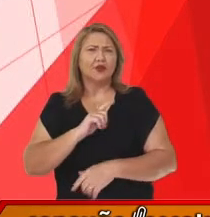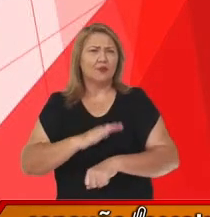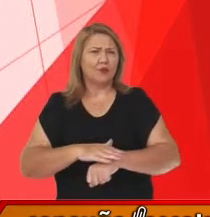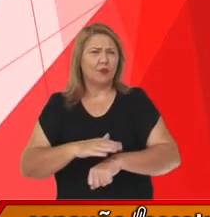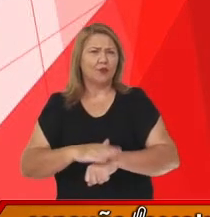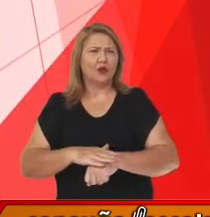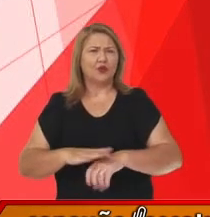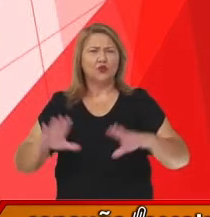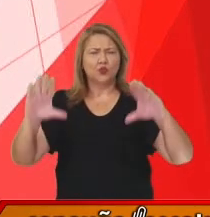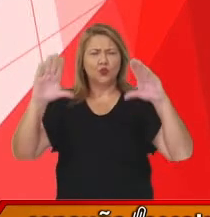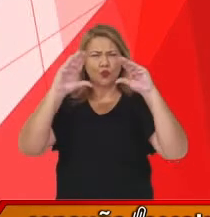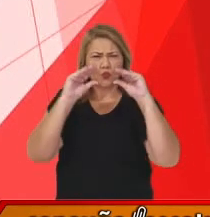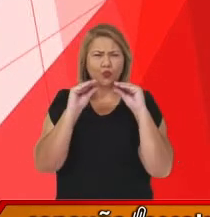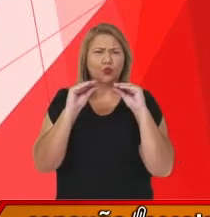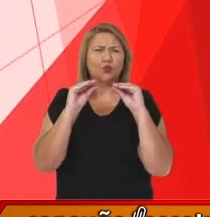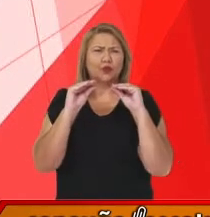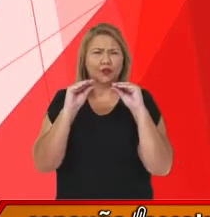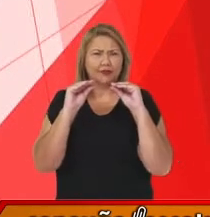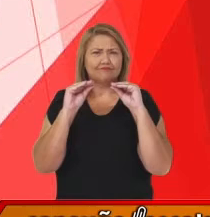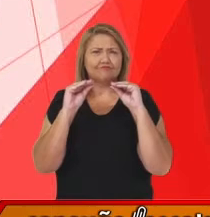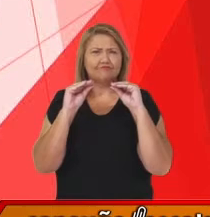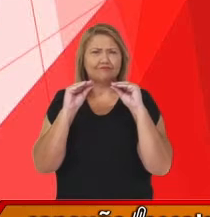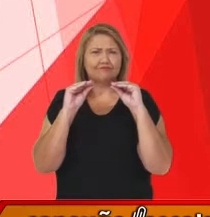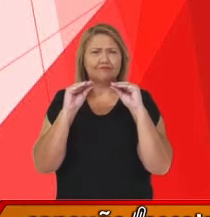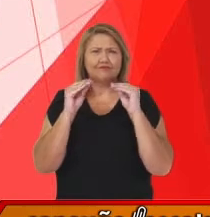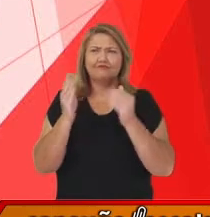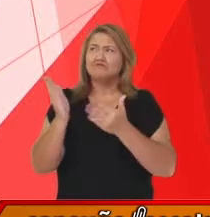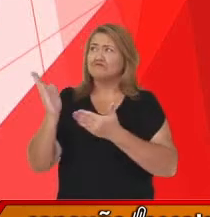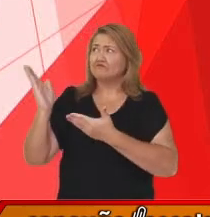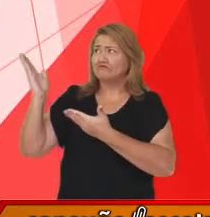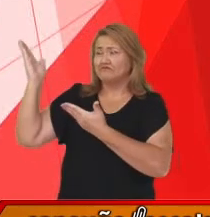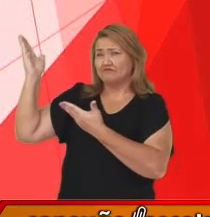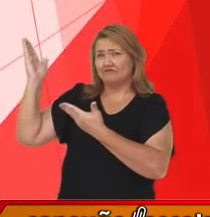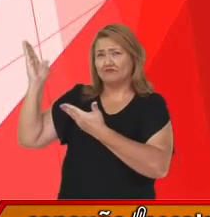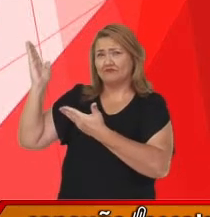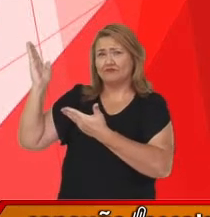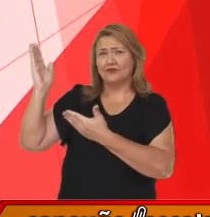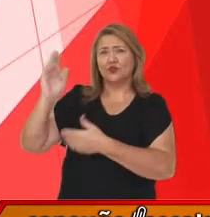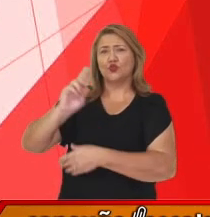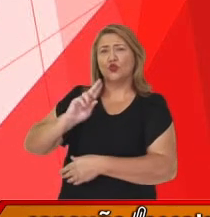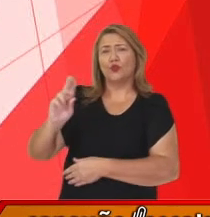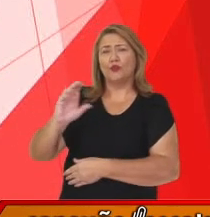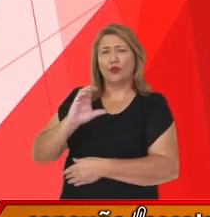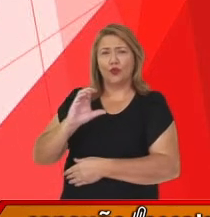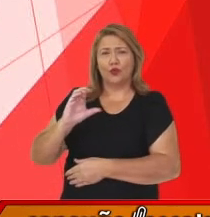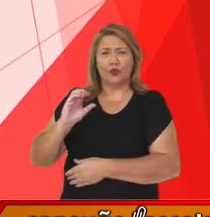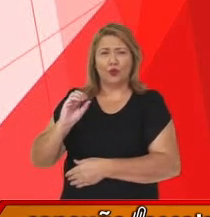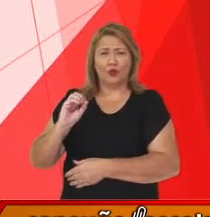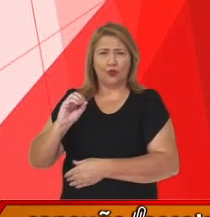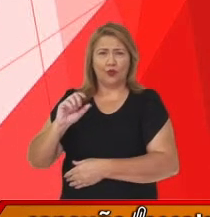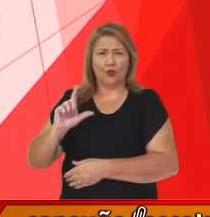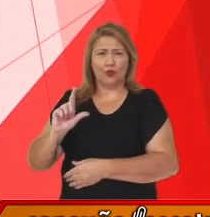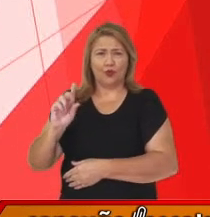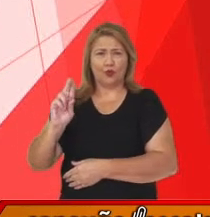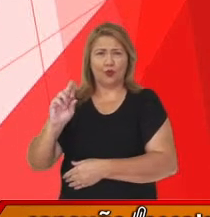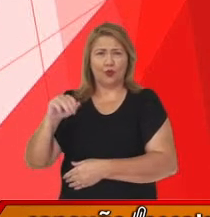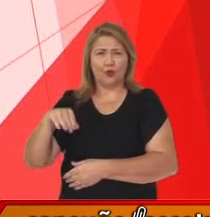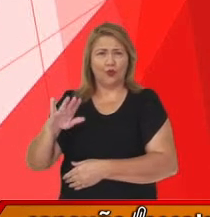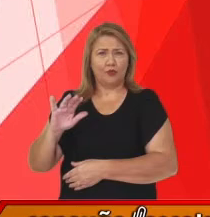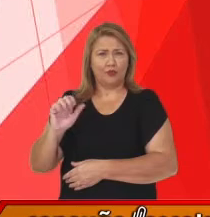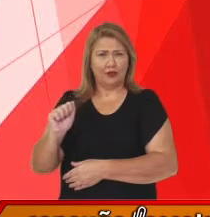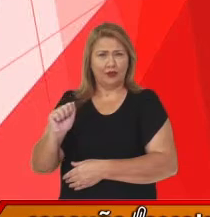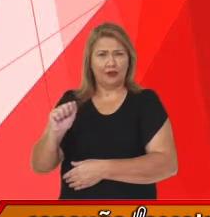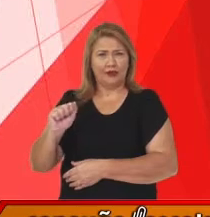momento de escuridão. E então essa personagem, que é a Colômbia, ela está levando a luz para esses povos, que